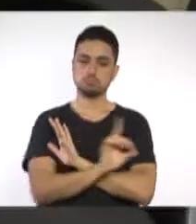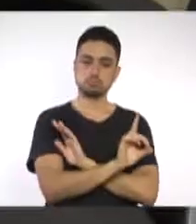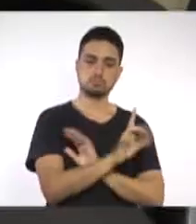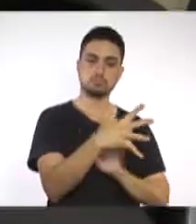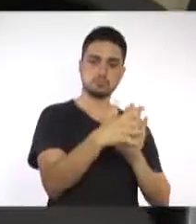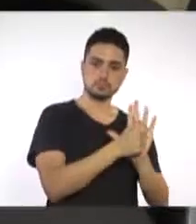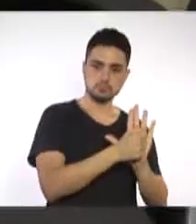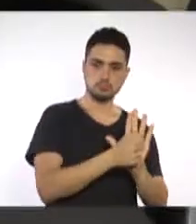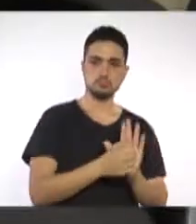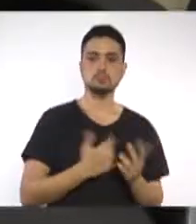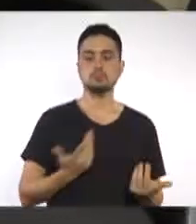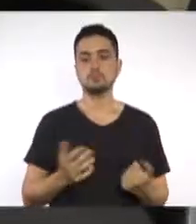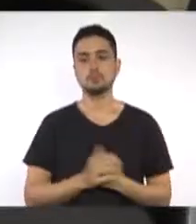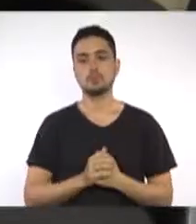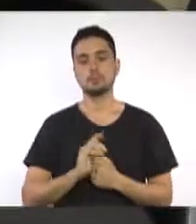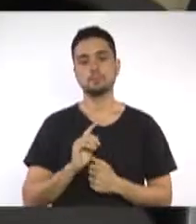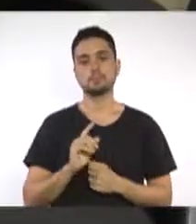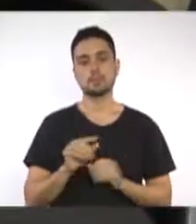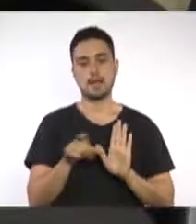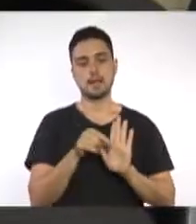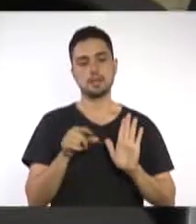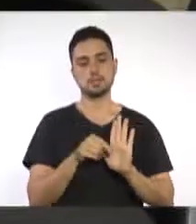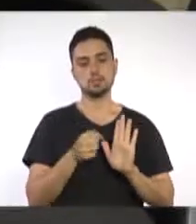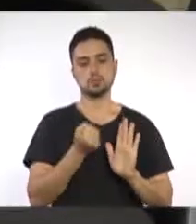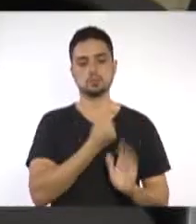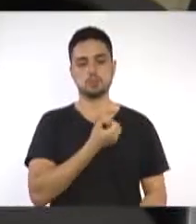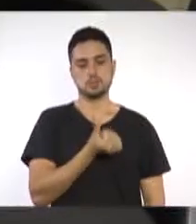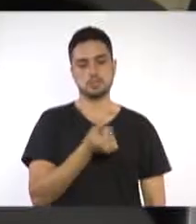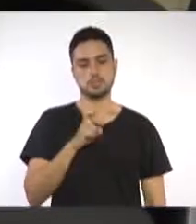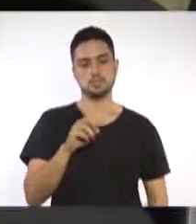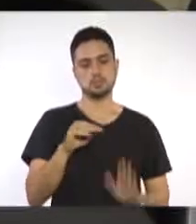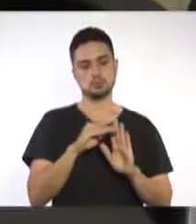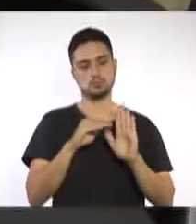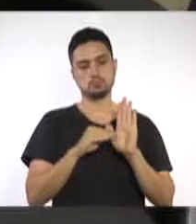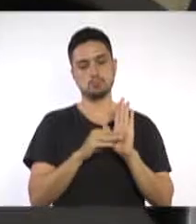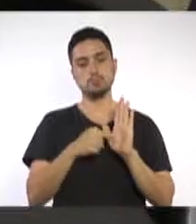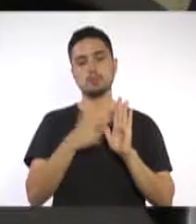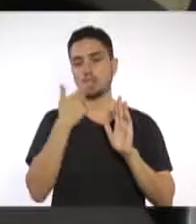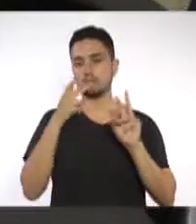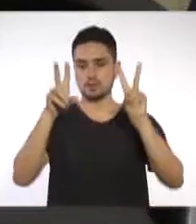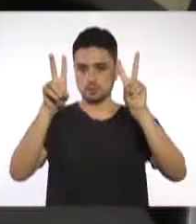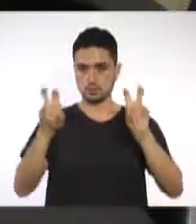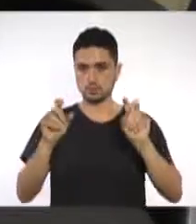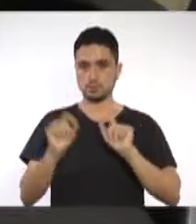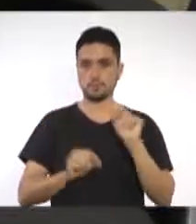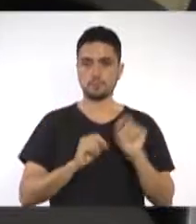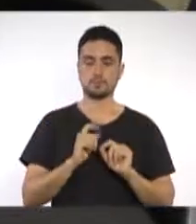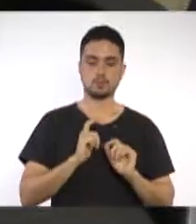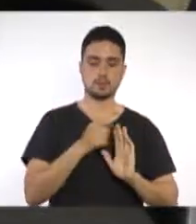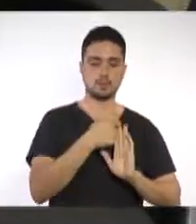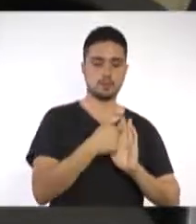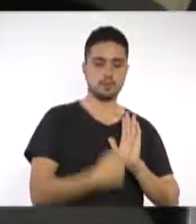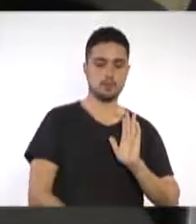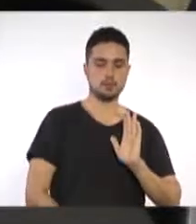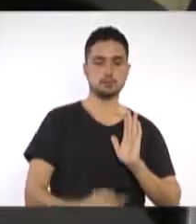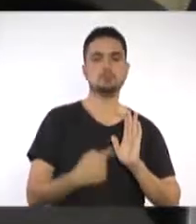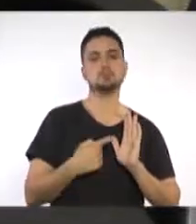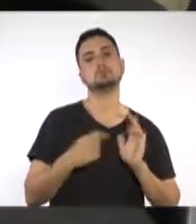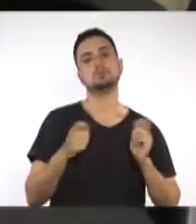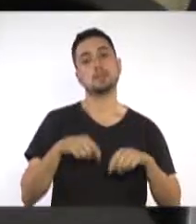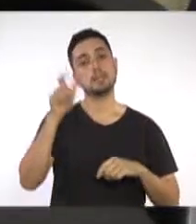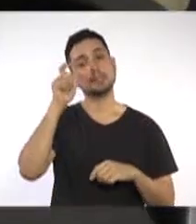isso, o artigo 65, ele aborda quando uma matéria possa ingressar a